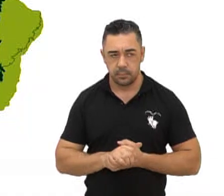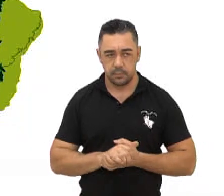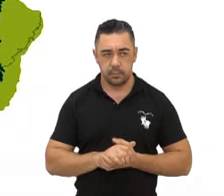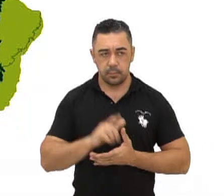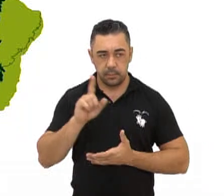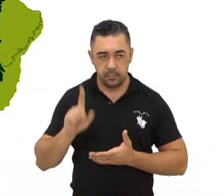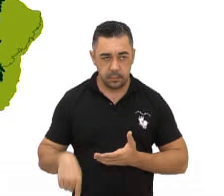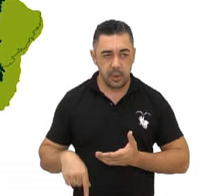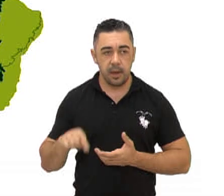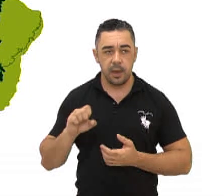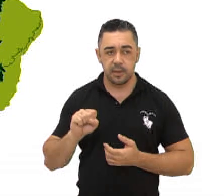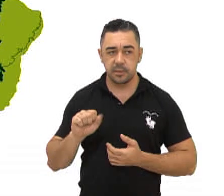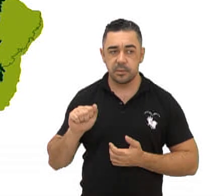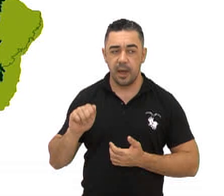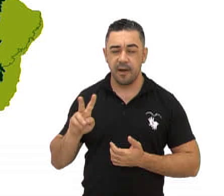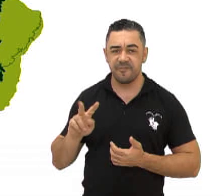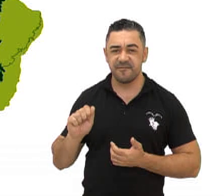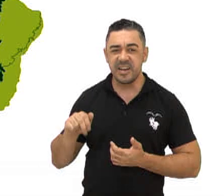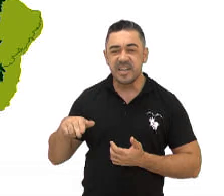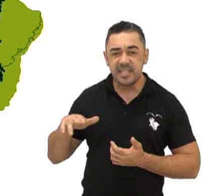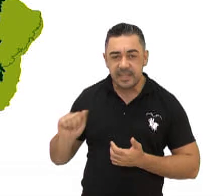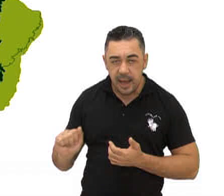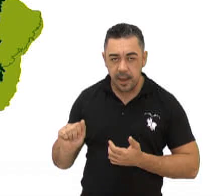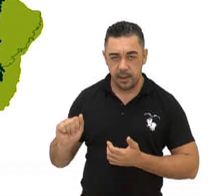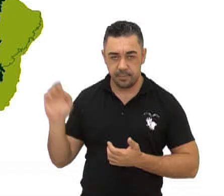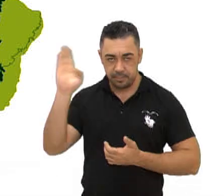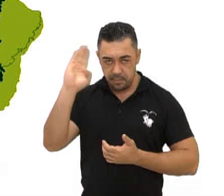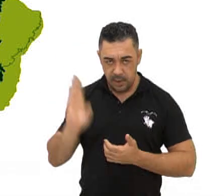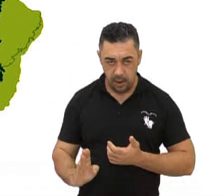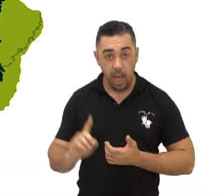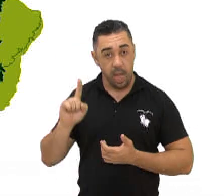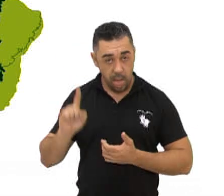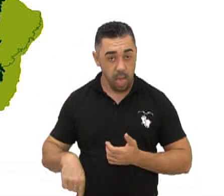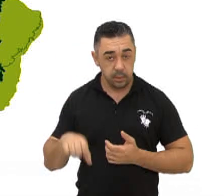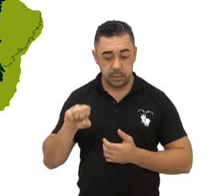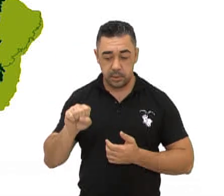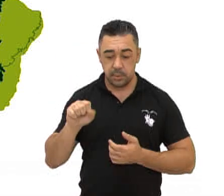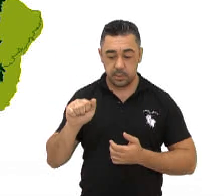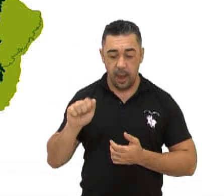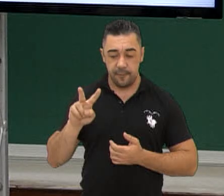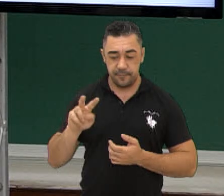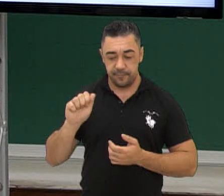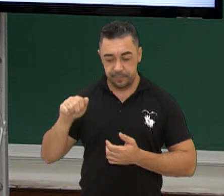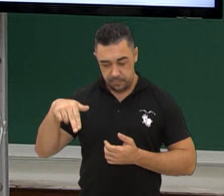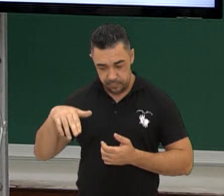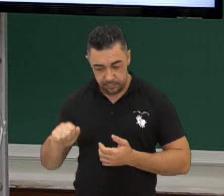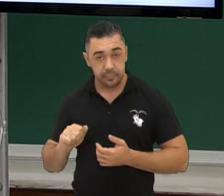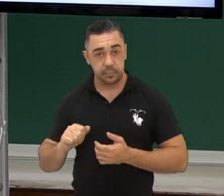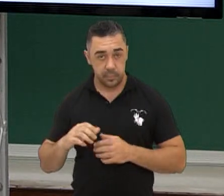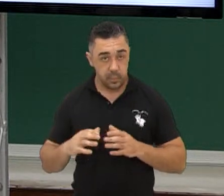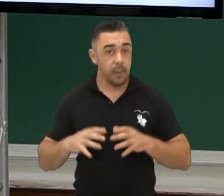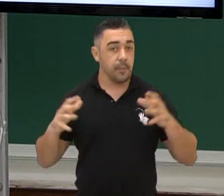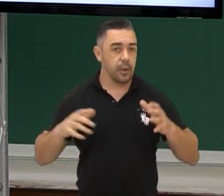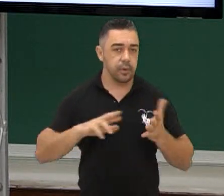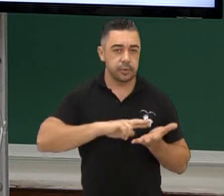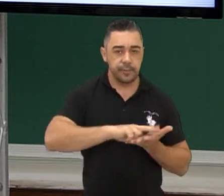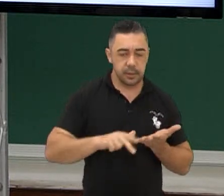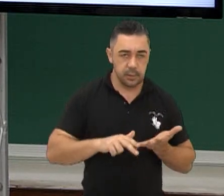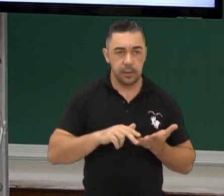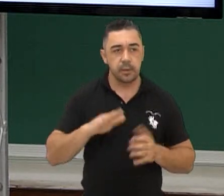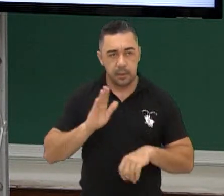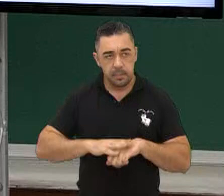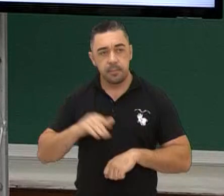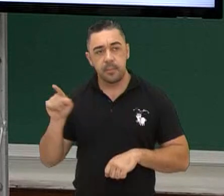é considerada a savana brasileira. E olha que legal. É uma savana, e é uma savana que tem a maior biodiversidade do mundo. Então, tem